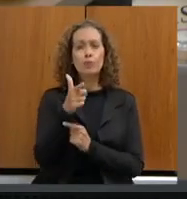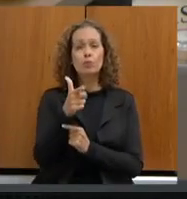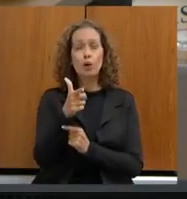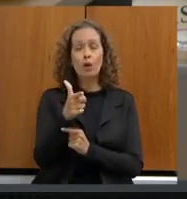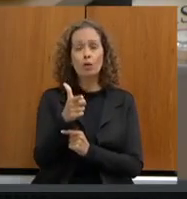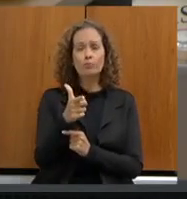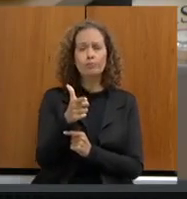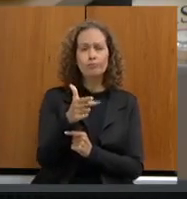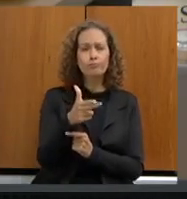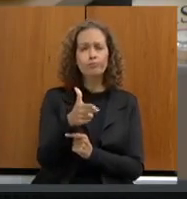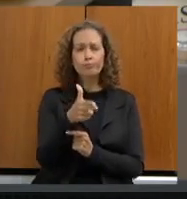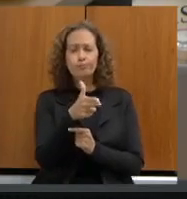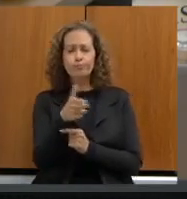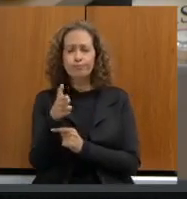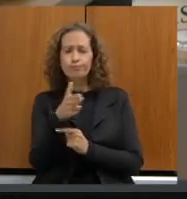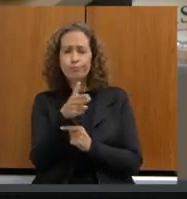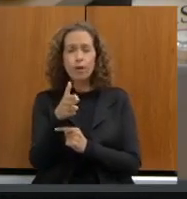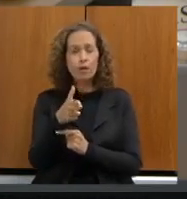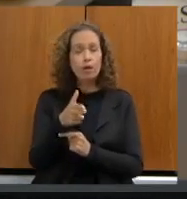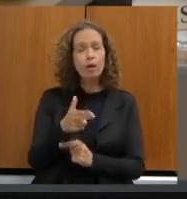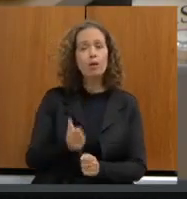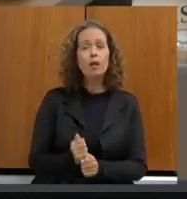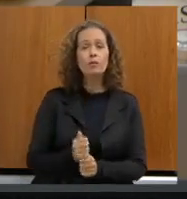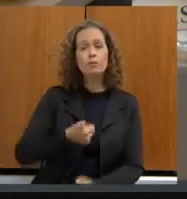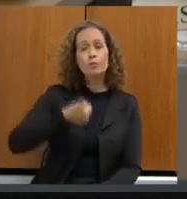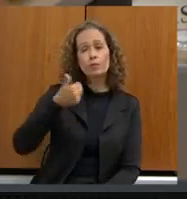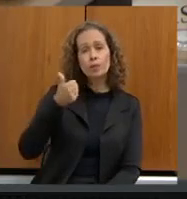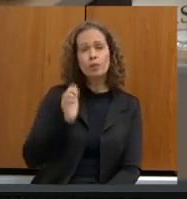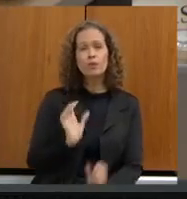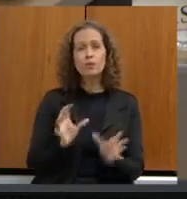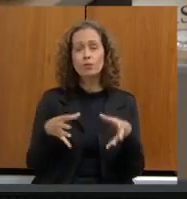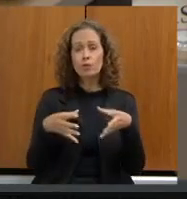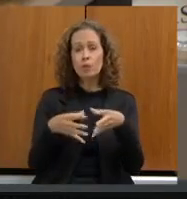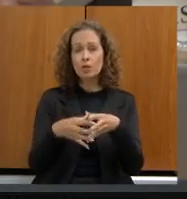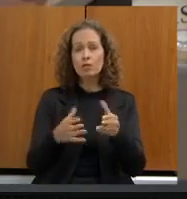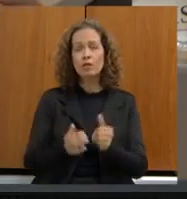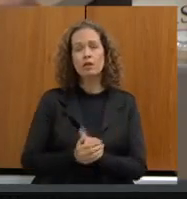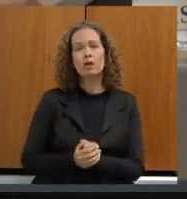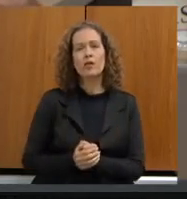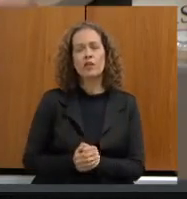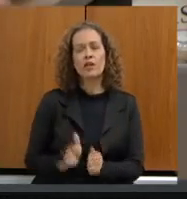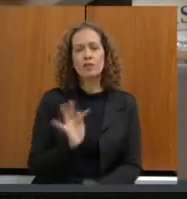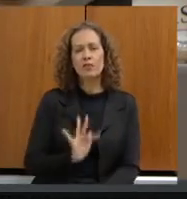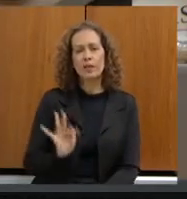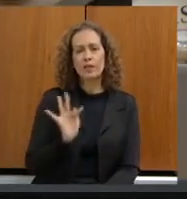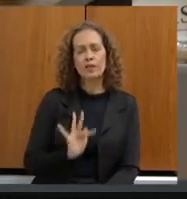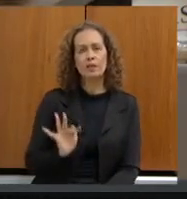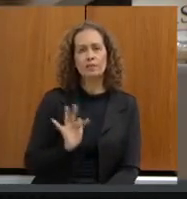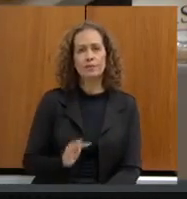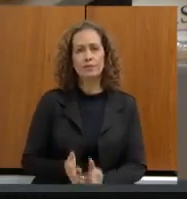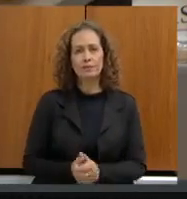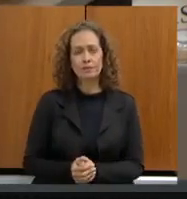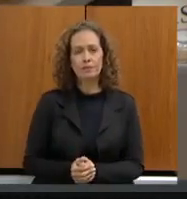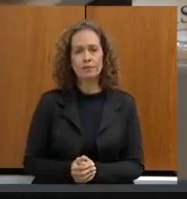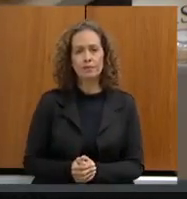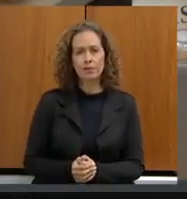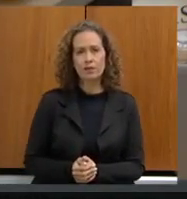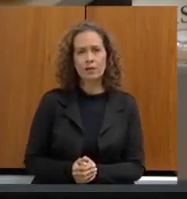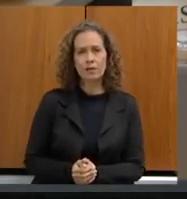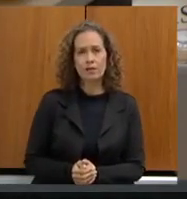estamos entre as três primeiras unidades da Federação com menor é com